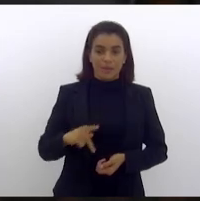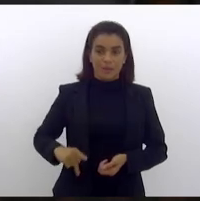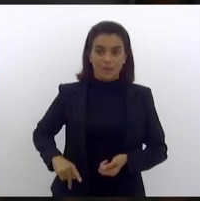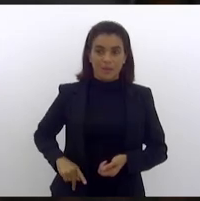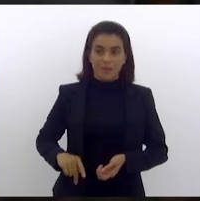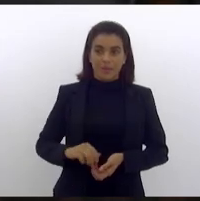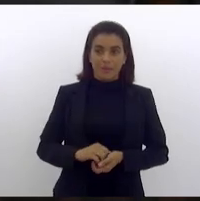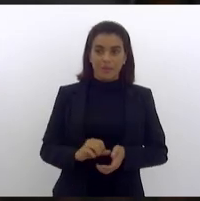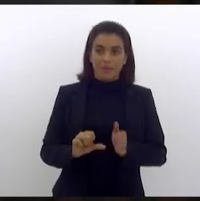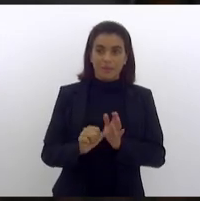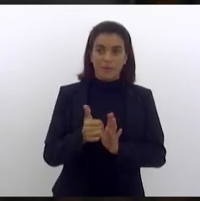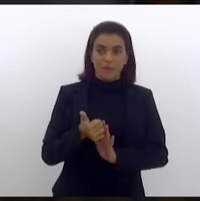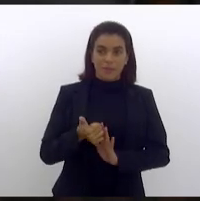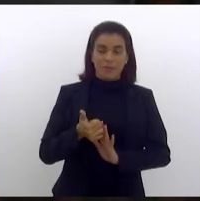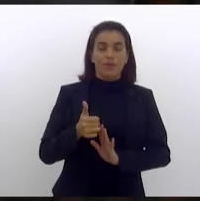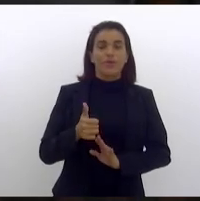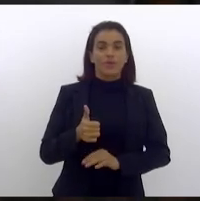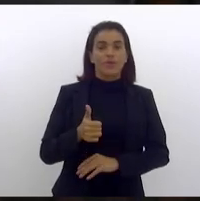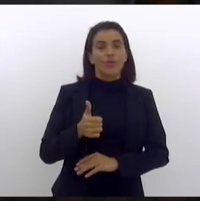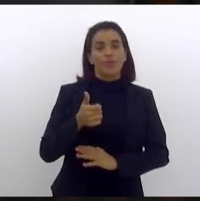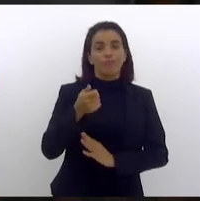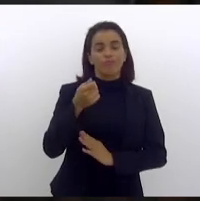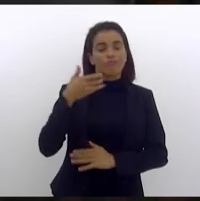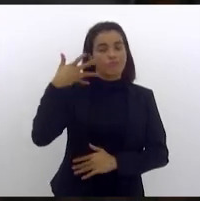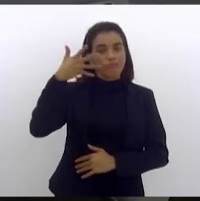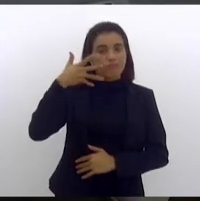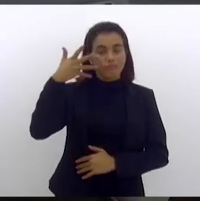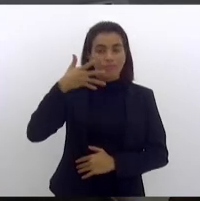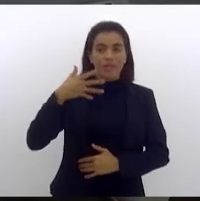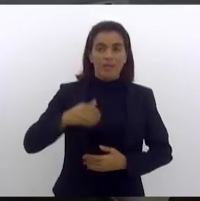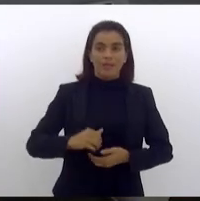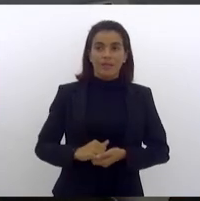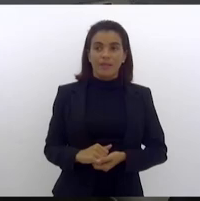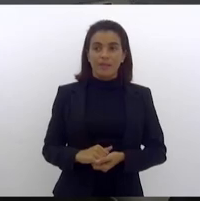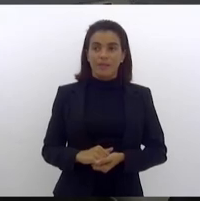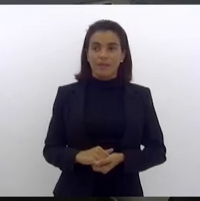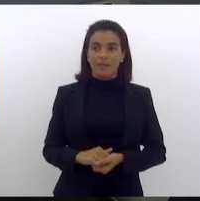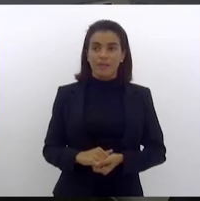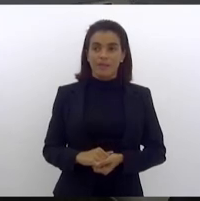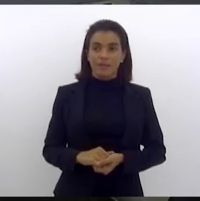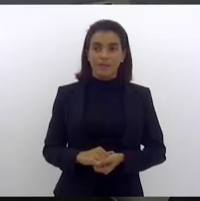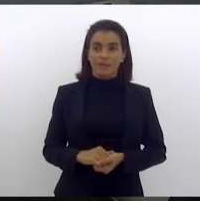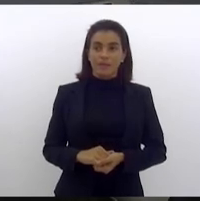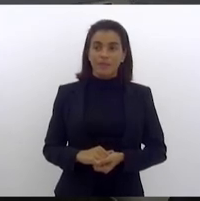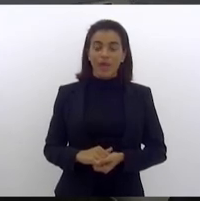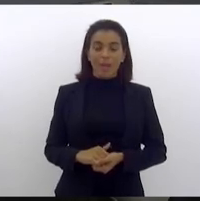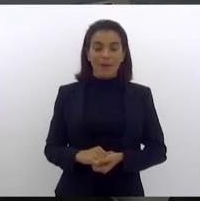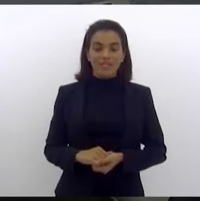nosso primeiro orador inscrito Deputado luí Paulo